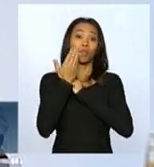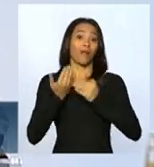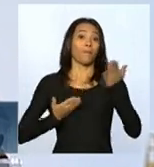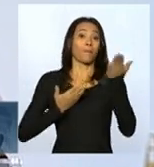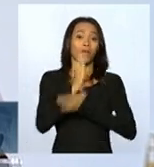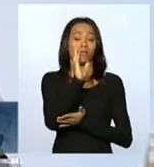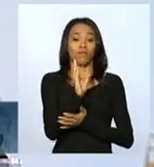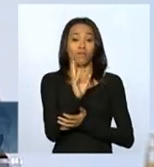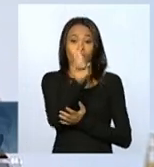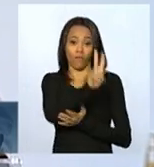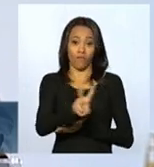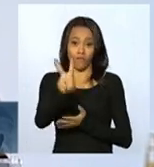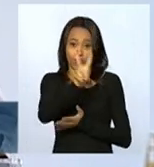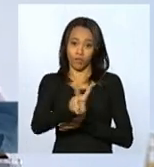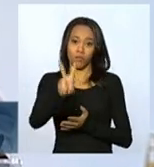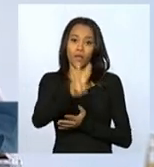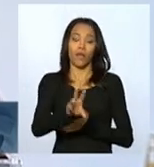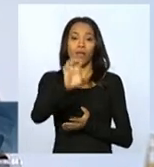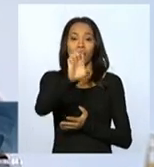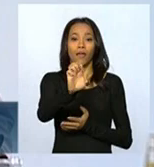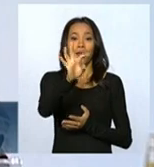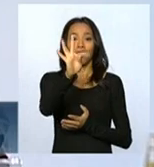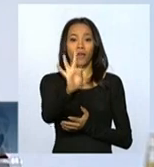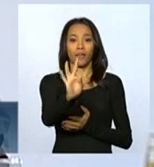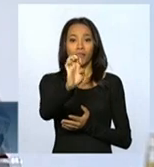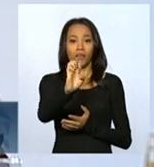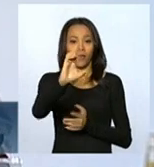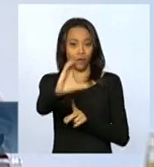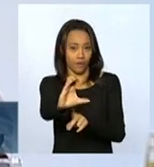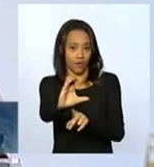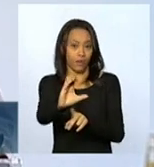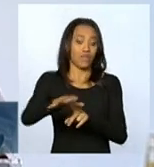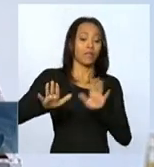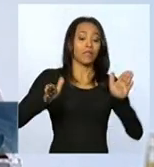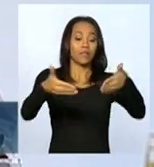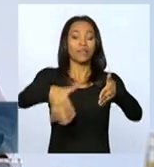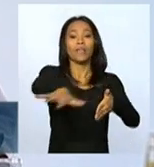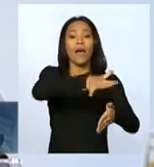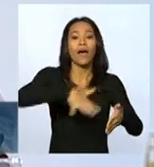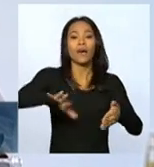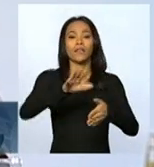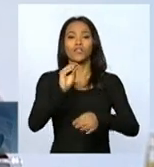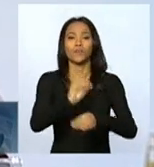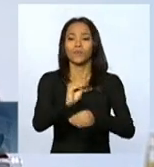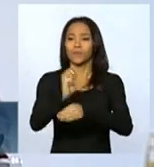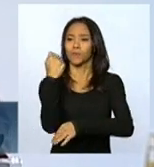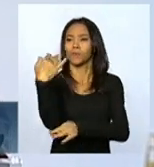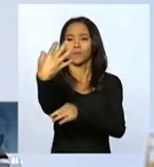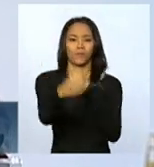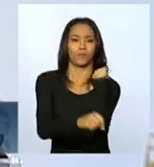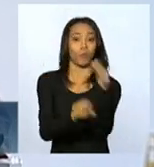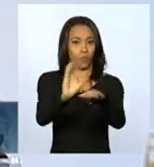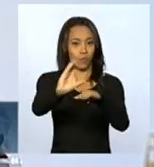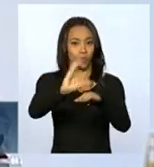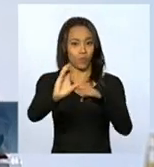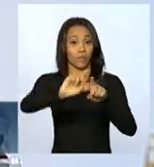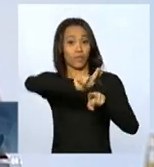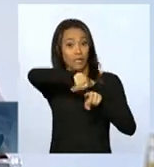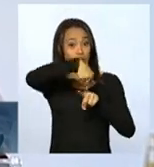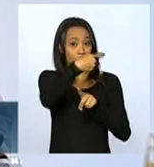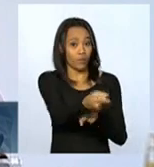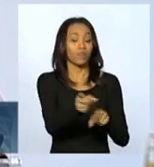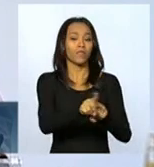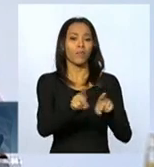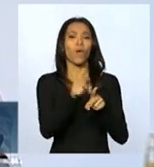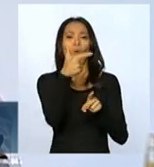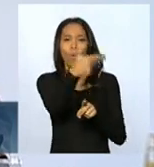ETEC, para o curso técnico de meio ambiente. E também no final agora de 2013 eu prestei uma FATEC em Santo André